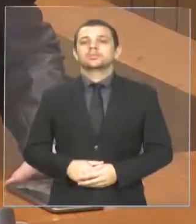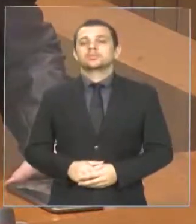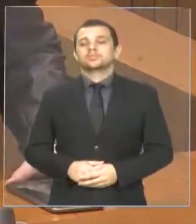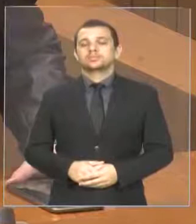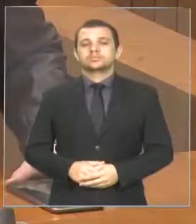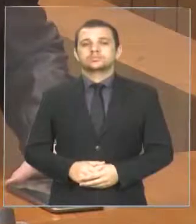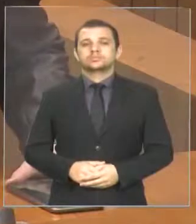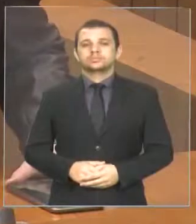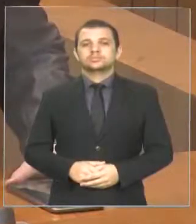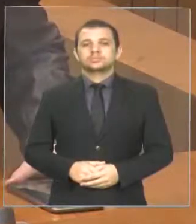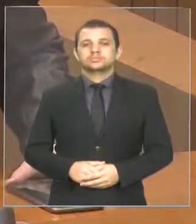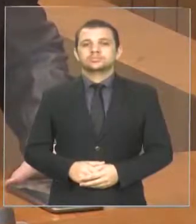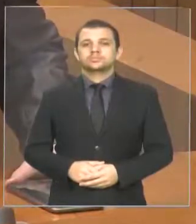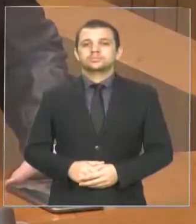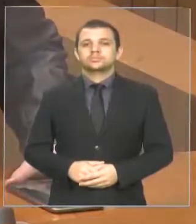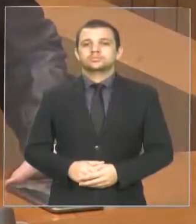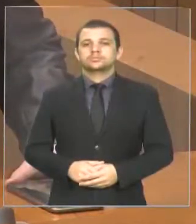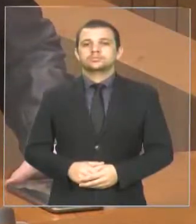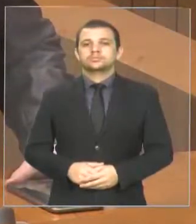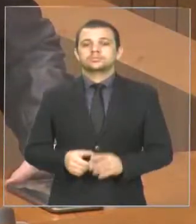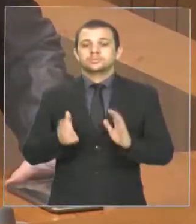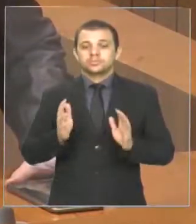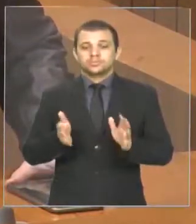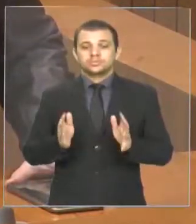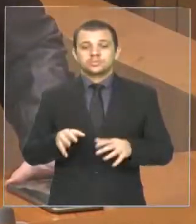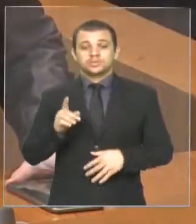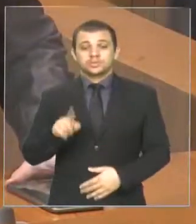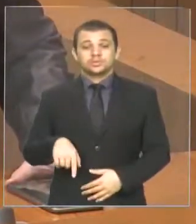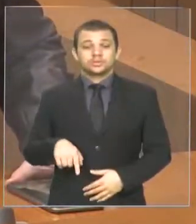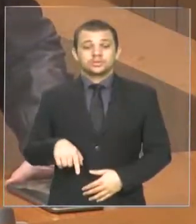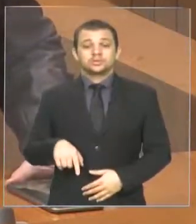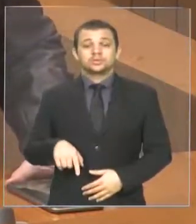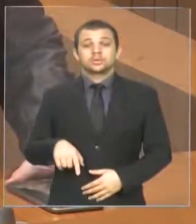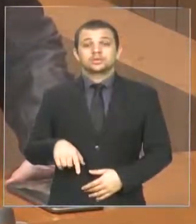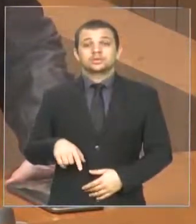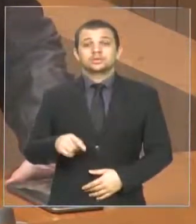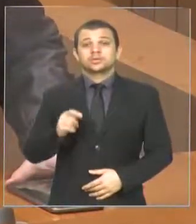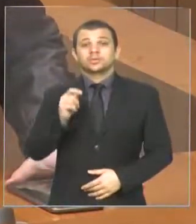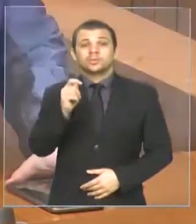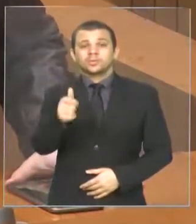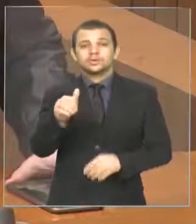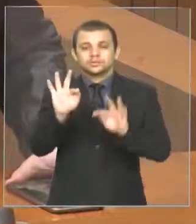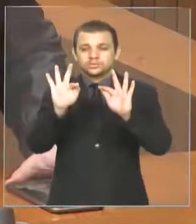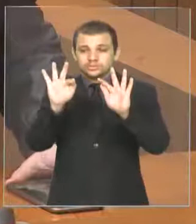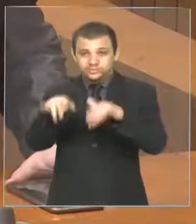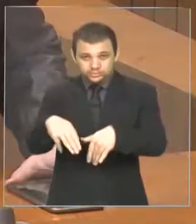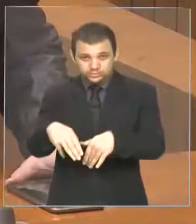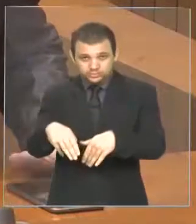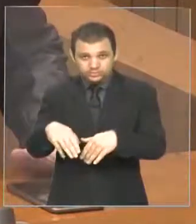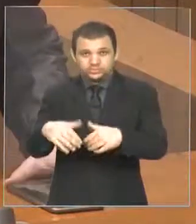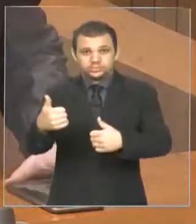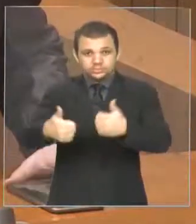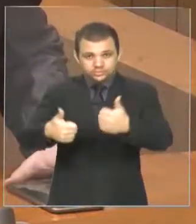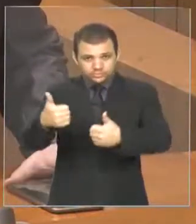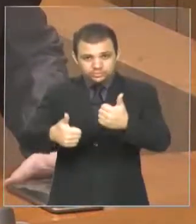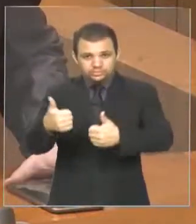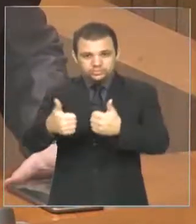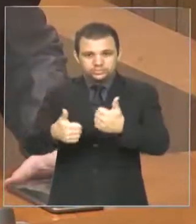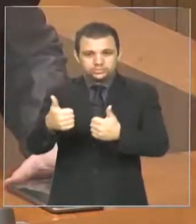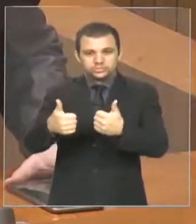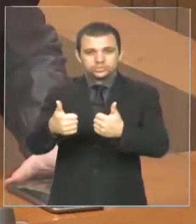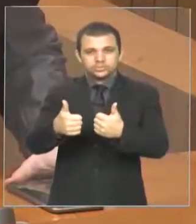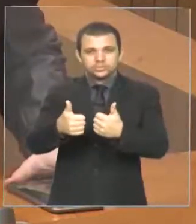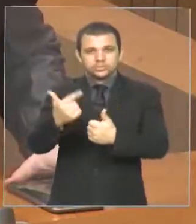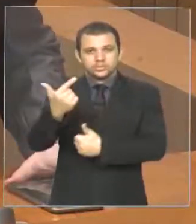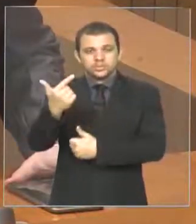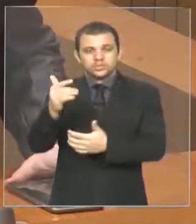Já, por incrível que pareça, pasmem os senhores, às vésperas da final do campeonato, dos dois jogos